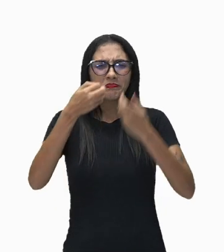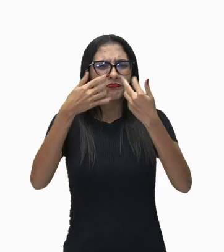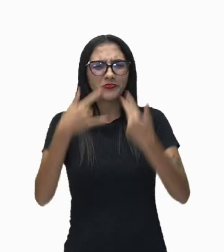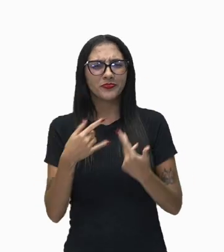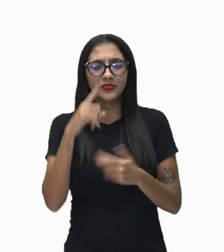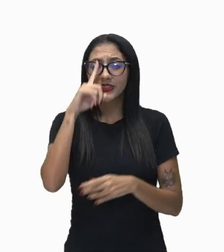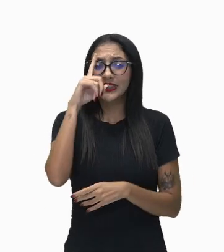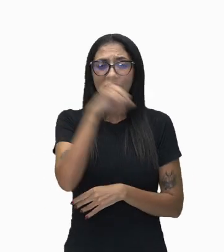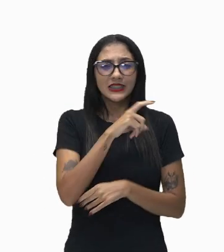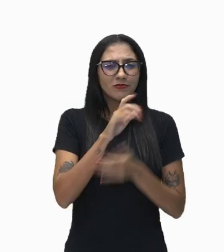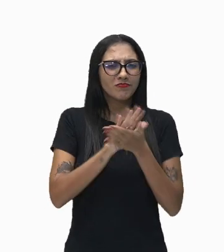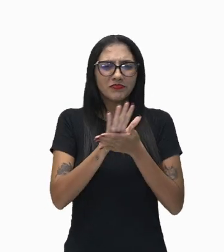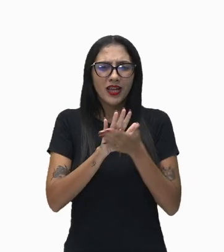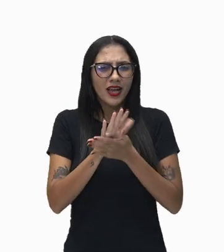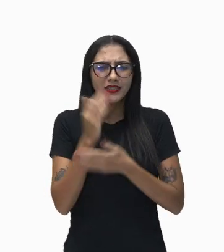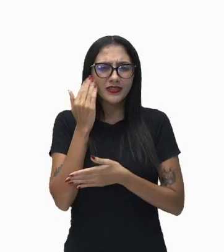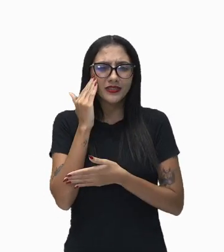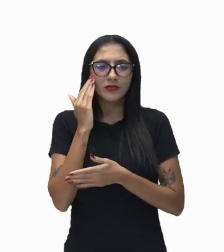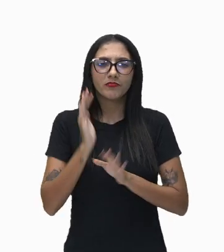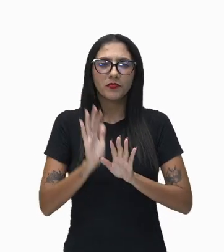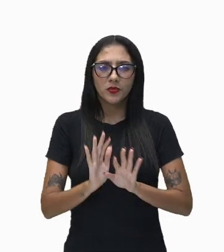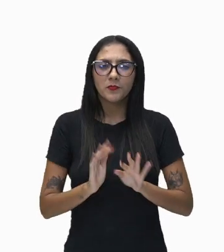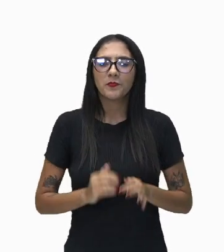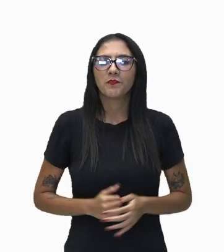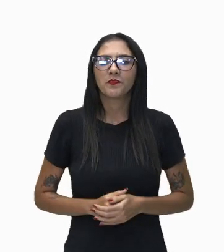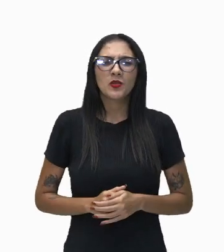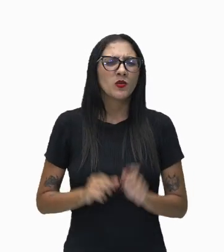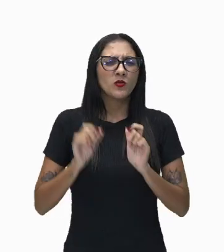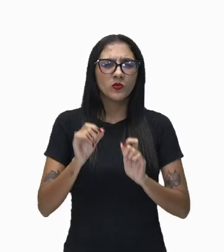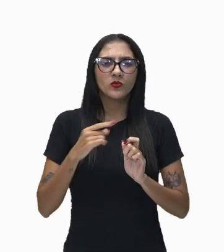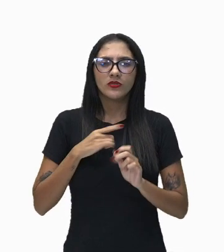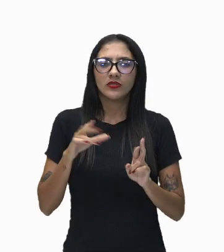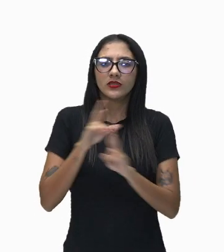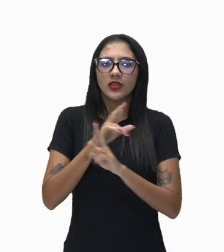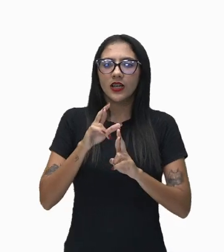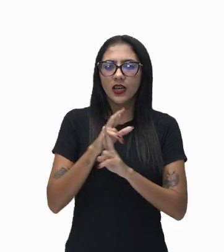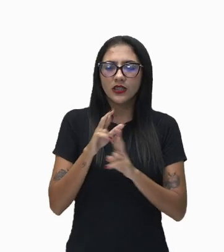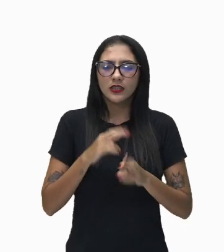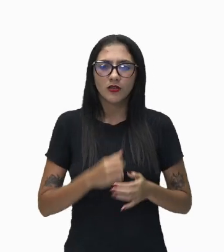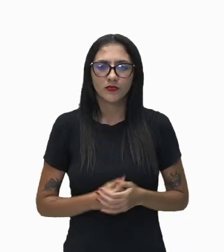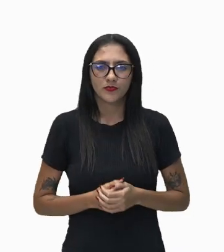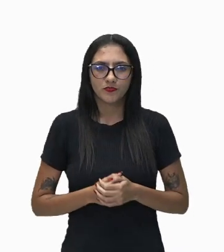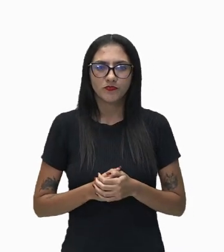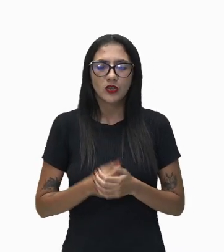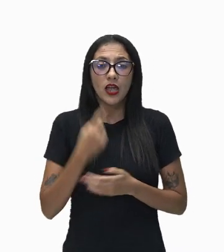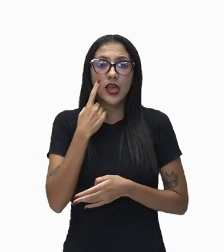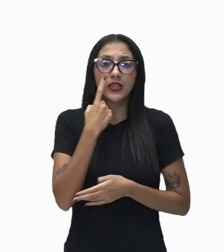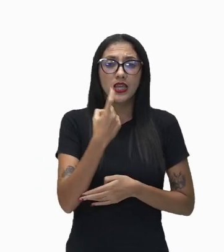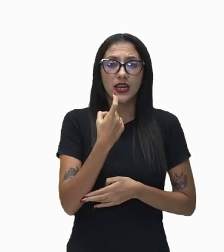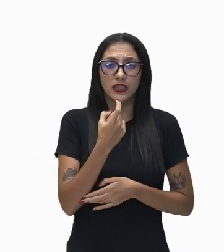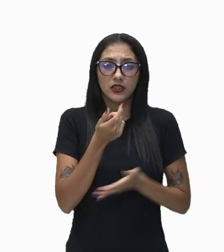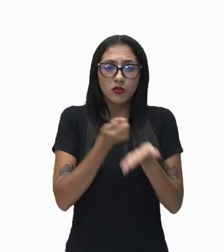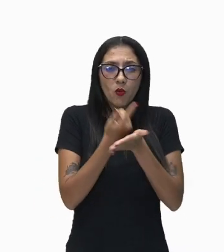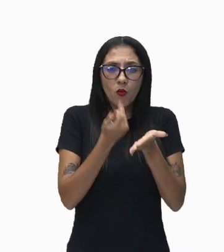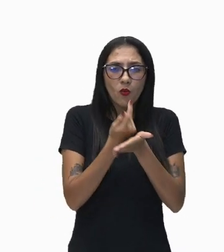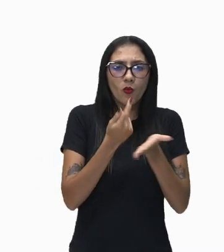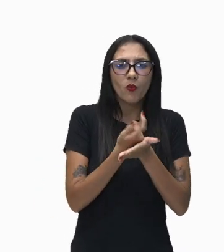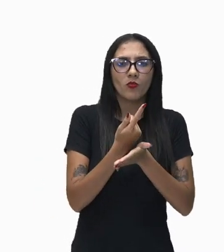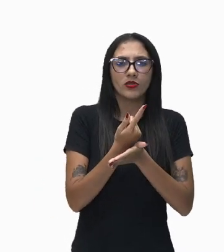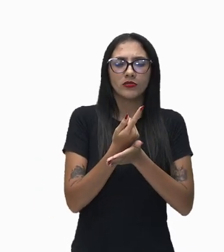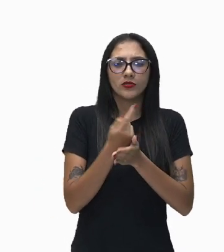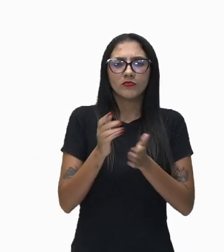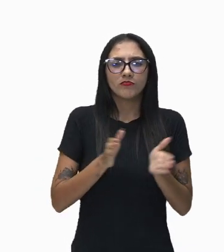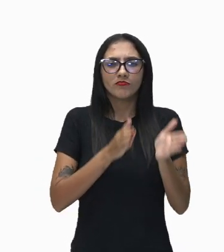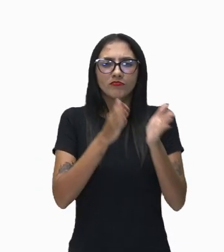entendendo mais o que isso quer dizer. O que tem a ver euforia econômica com